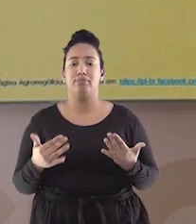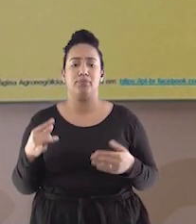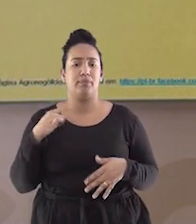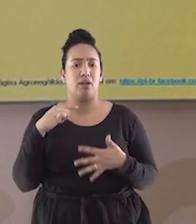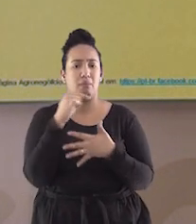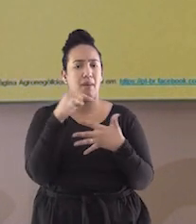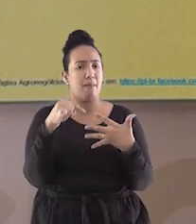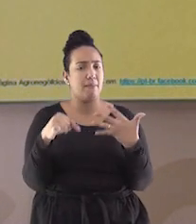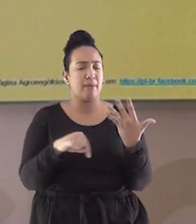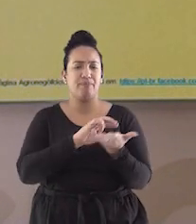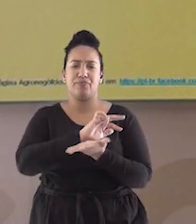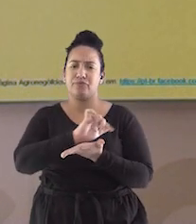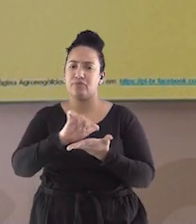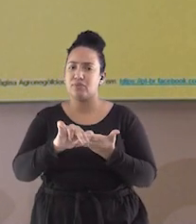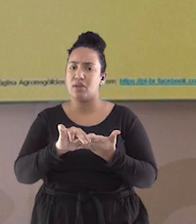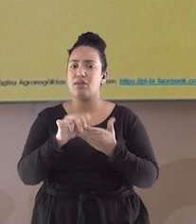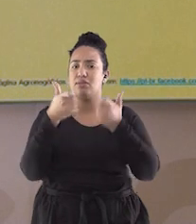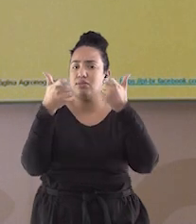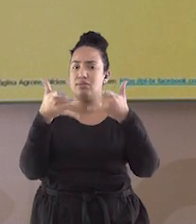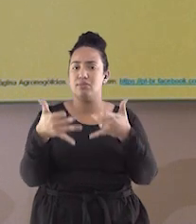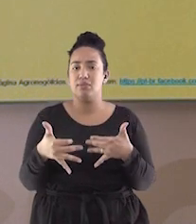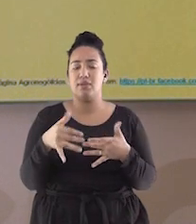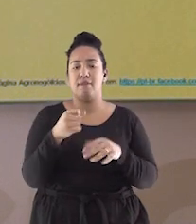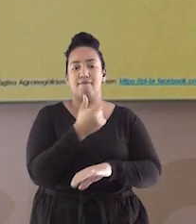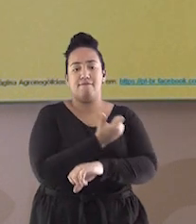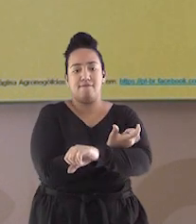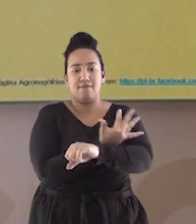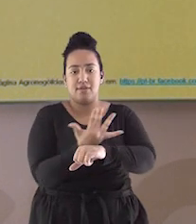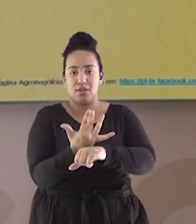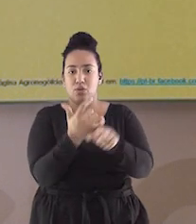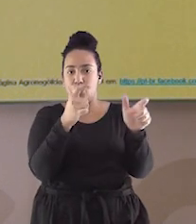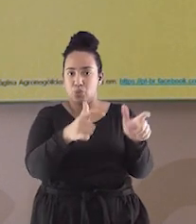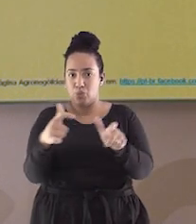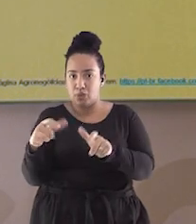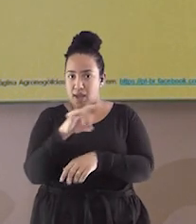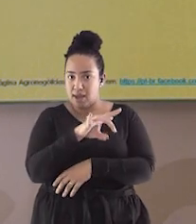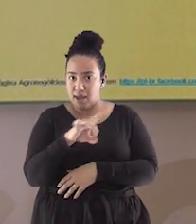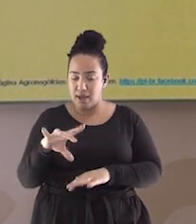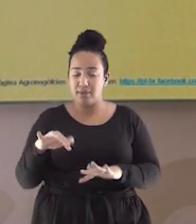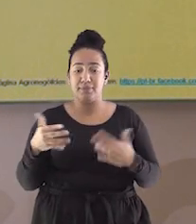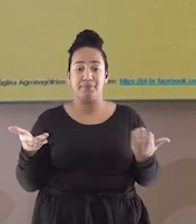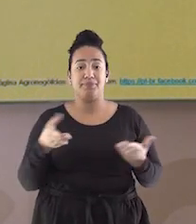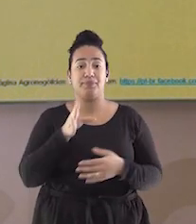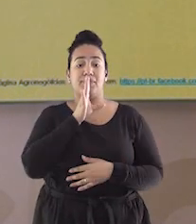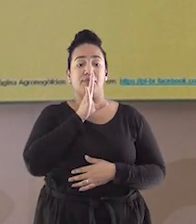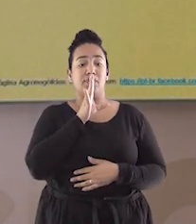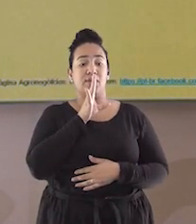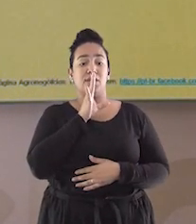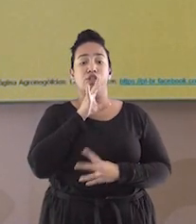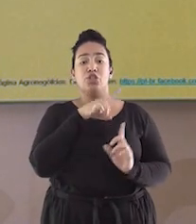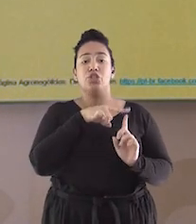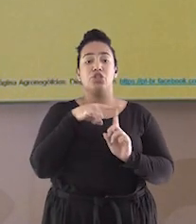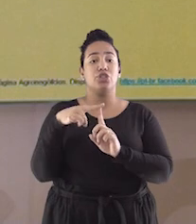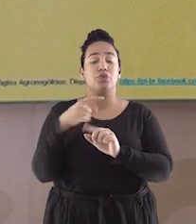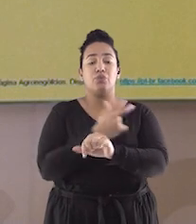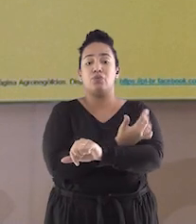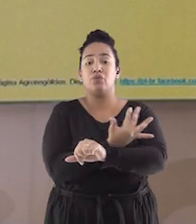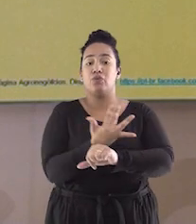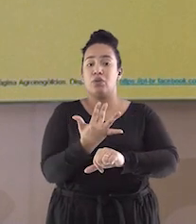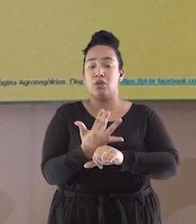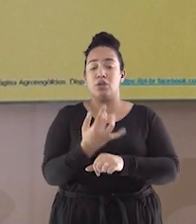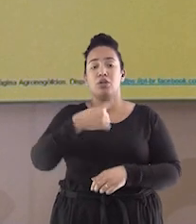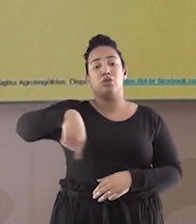que definem o tipo de vegetação de cada lugar. Agora vamos conhecer quais são os tipos de vegetação mais